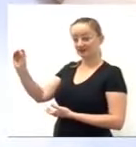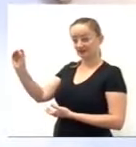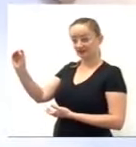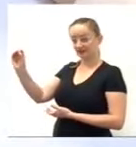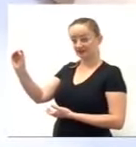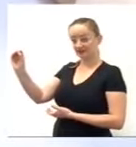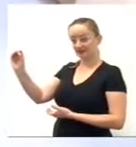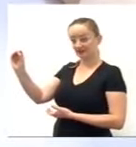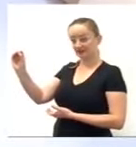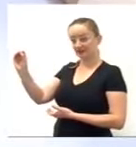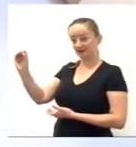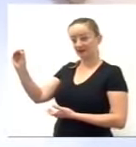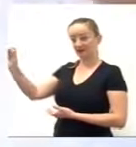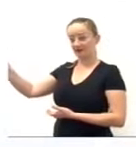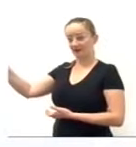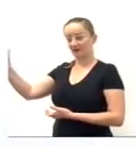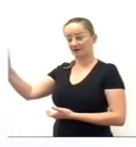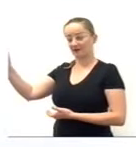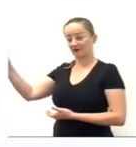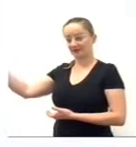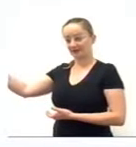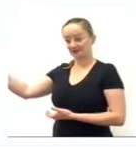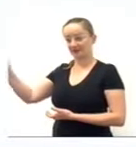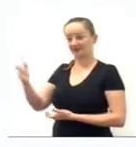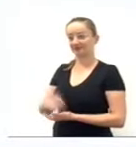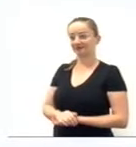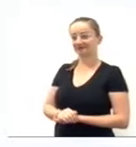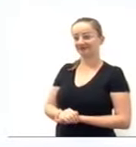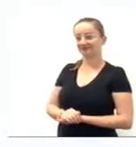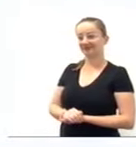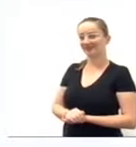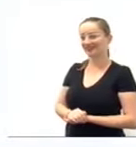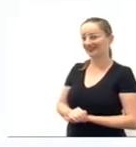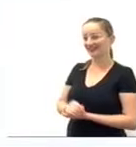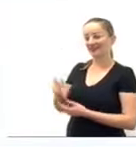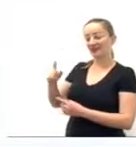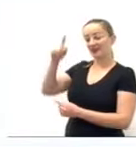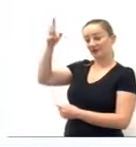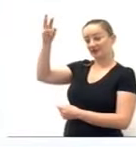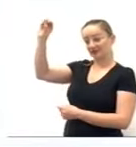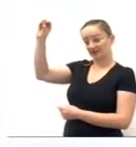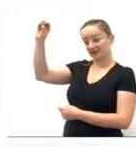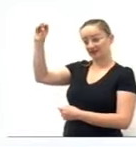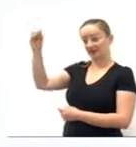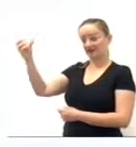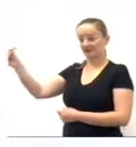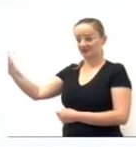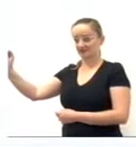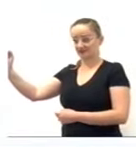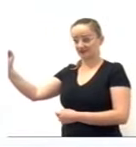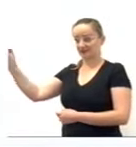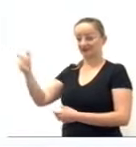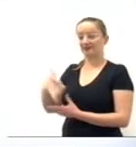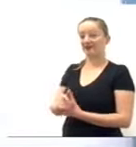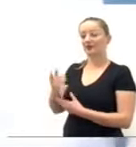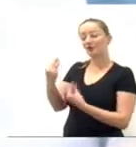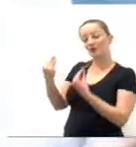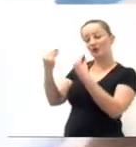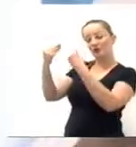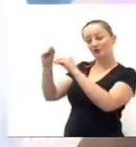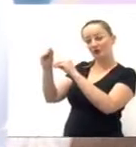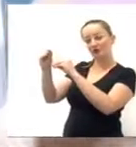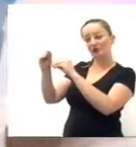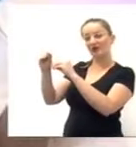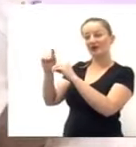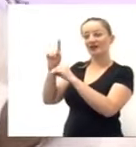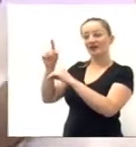eu tenho aqui o 30 graus. Lembra? A medida dele aqui, né? Então, se eu coloquei aqui como